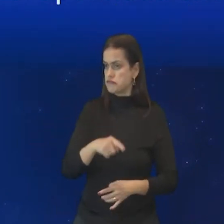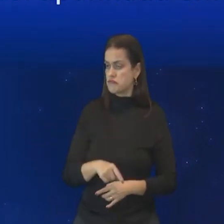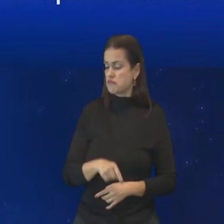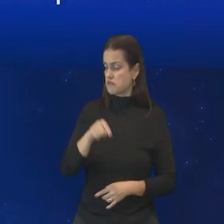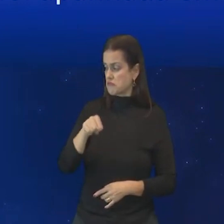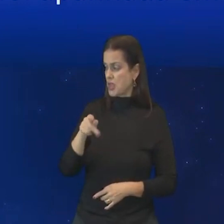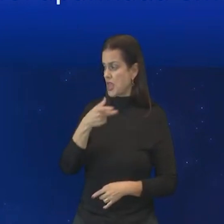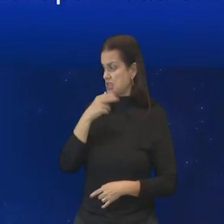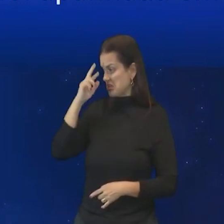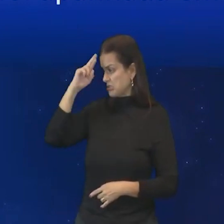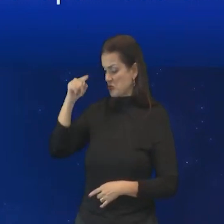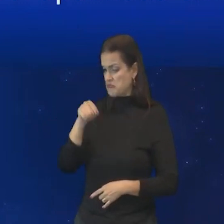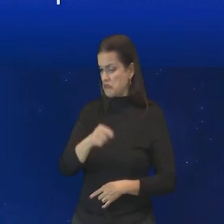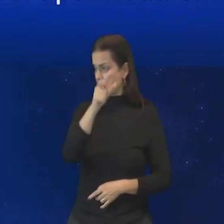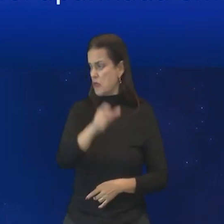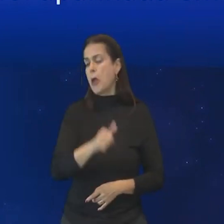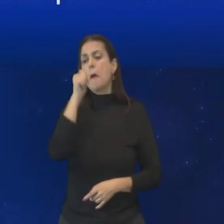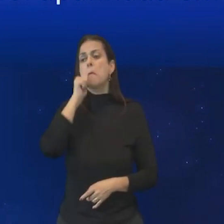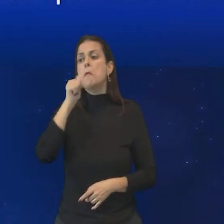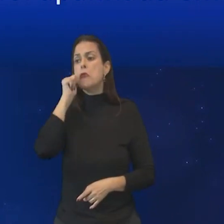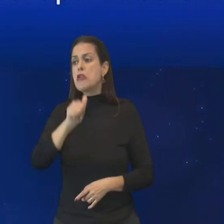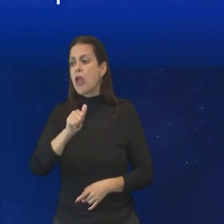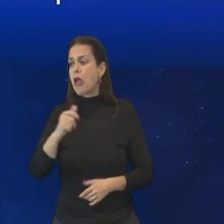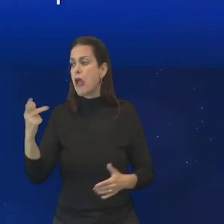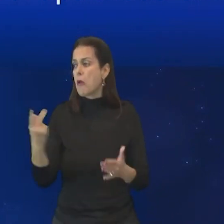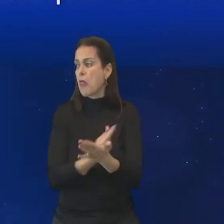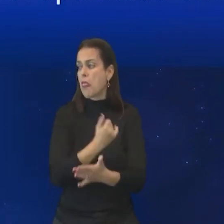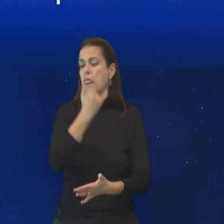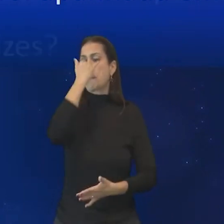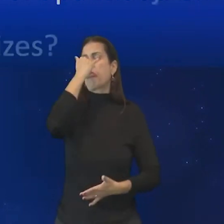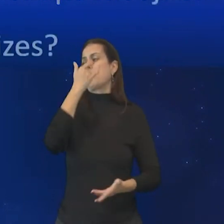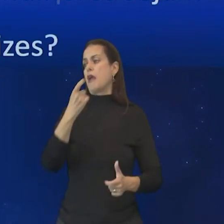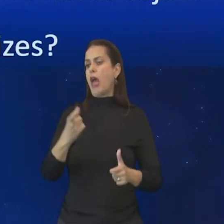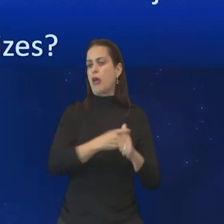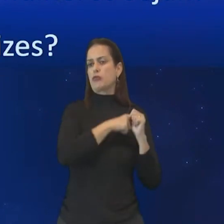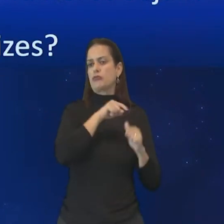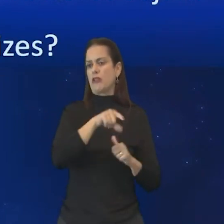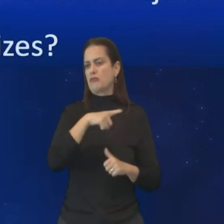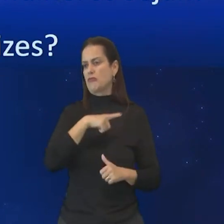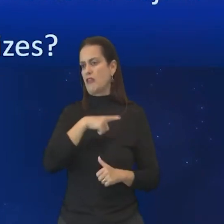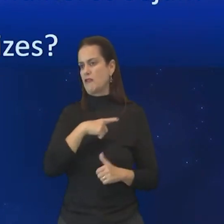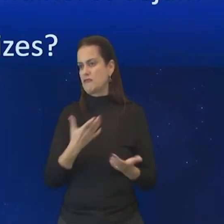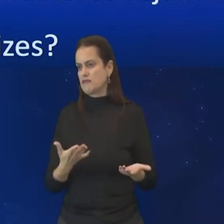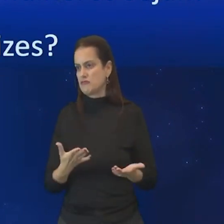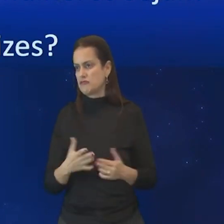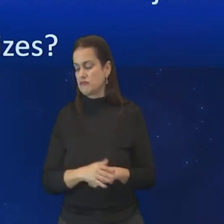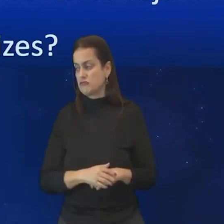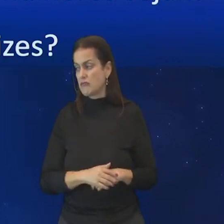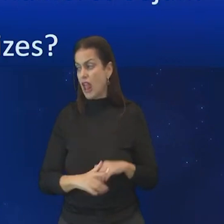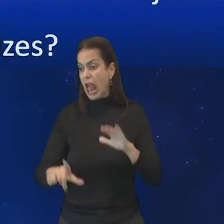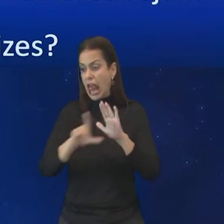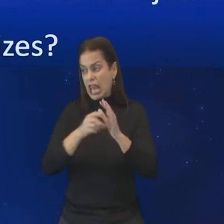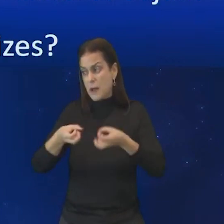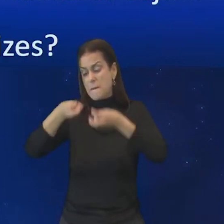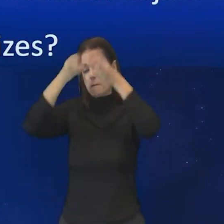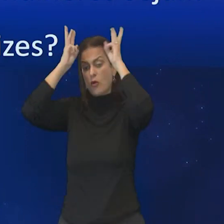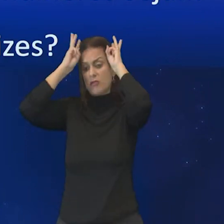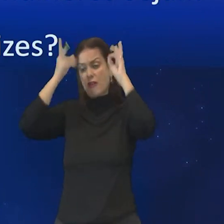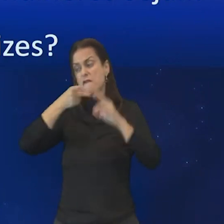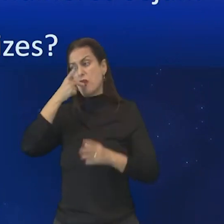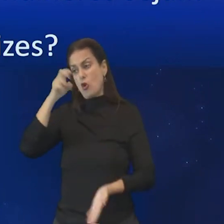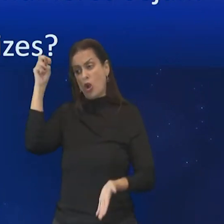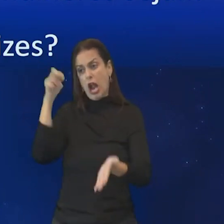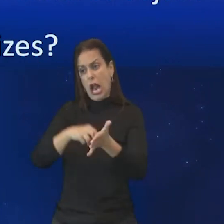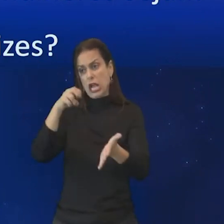Mestre, esta mulher foi apanhada em flagrante adultério, e na lei nos mandou Moisés que tais mulheres